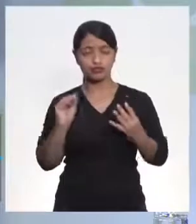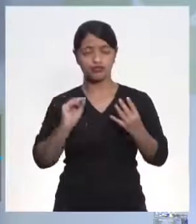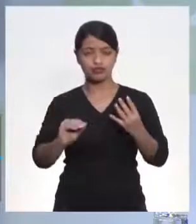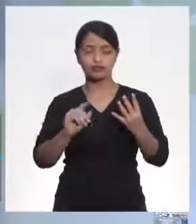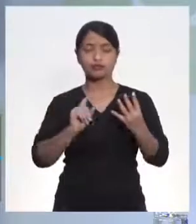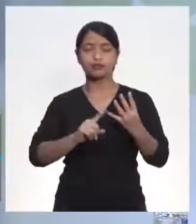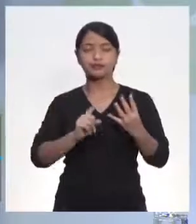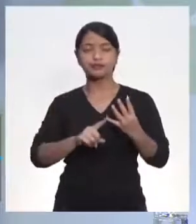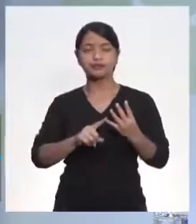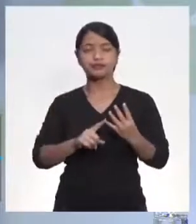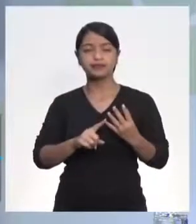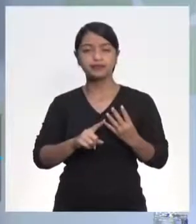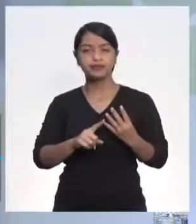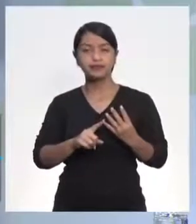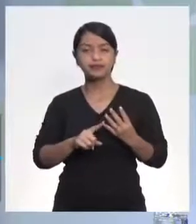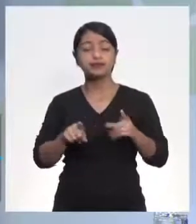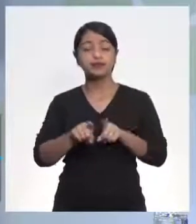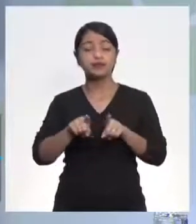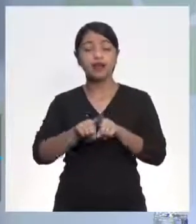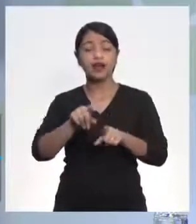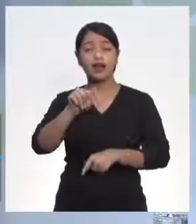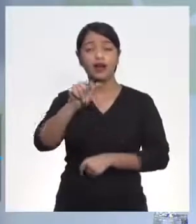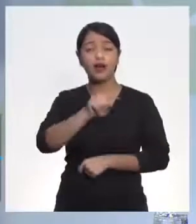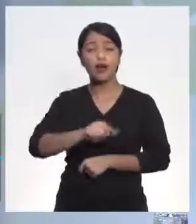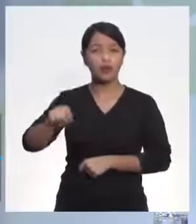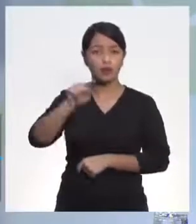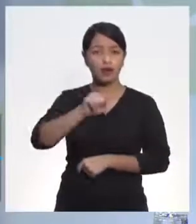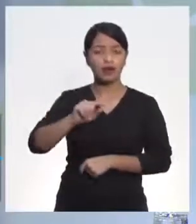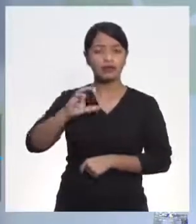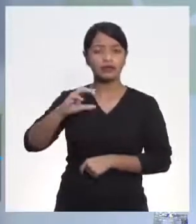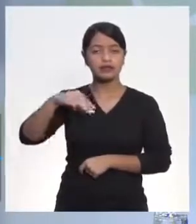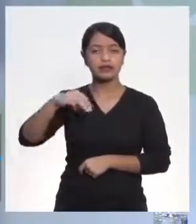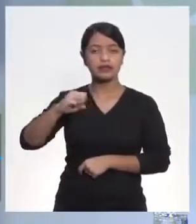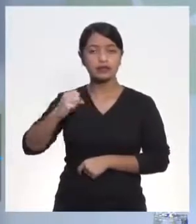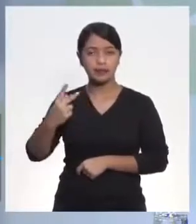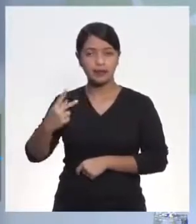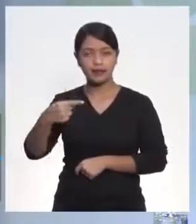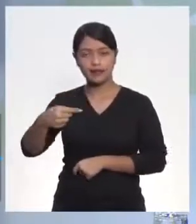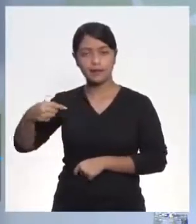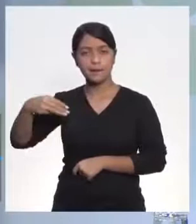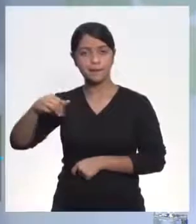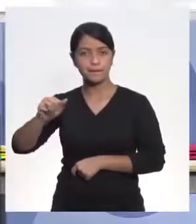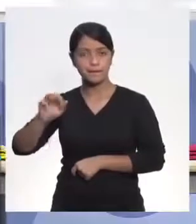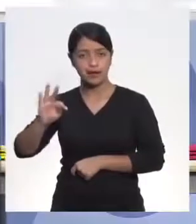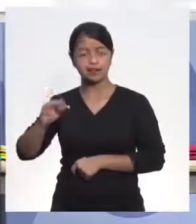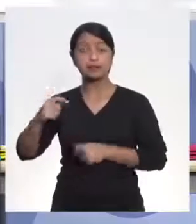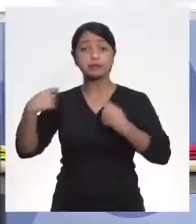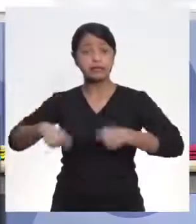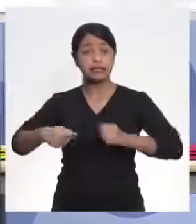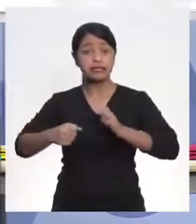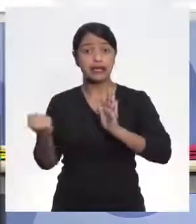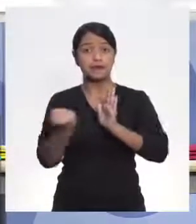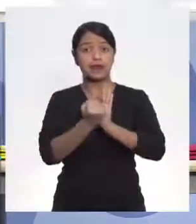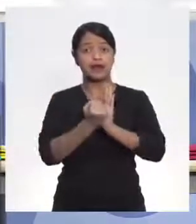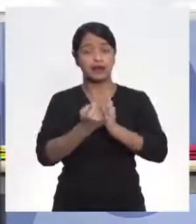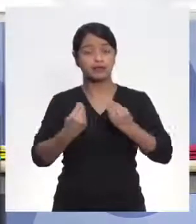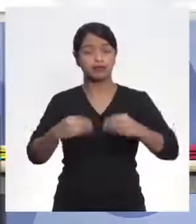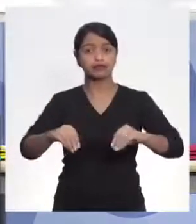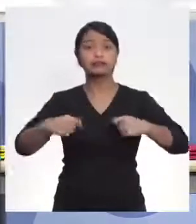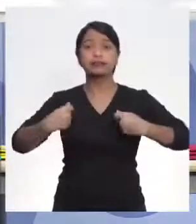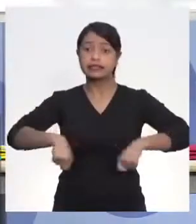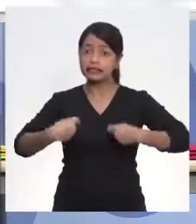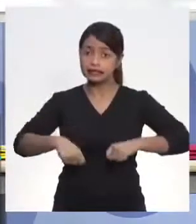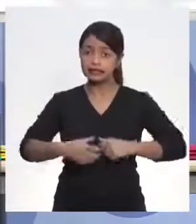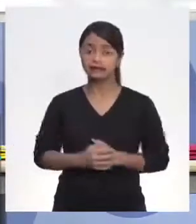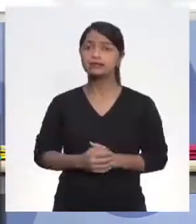claro, marcar a página do Centro de Mídias Matemática, né, Ale? Isso, e aí a gente pede para fazer isso na descrição